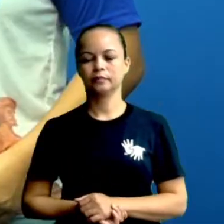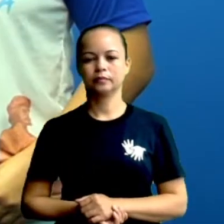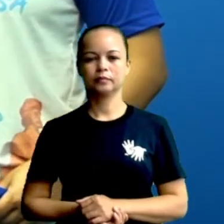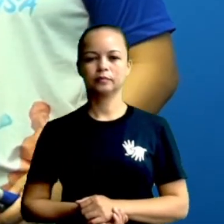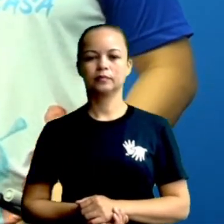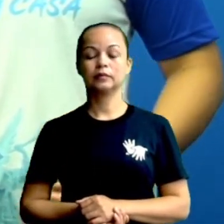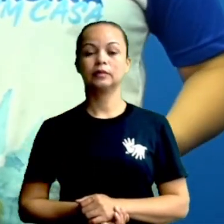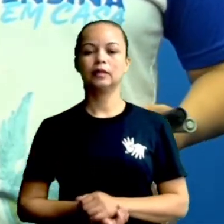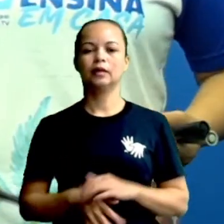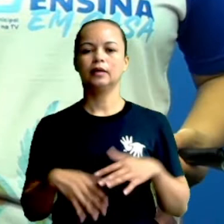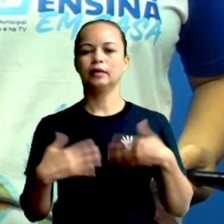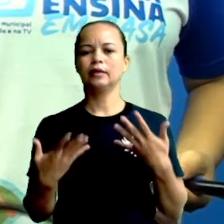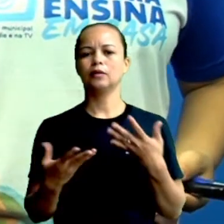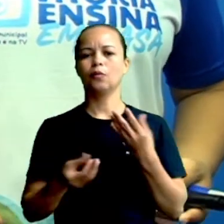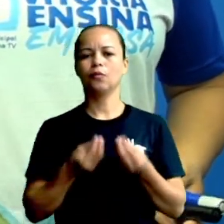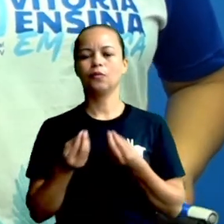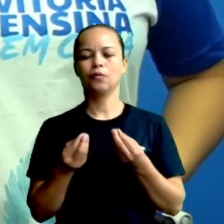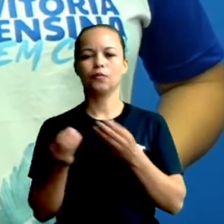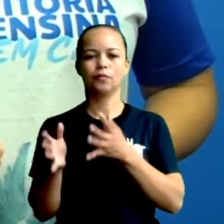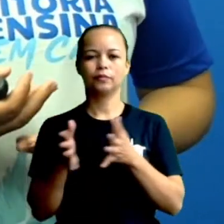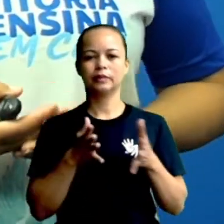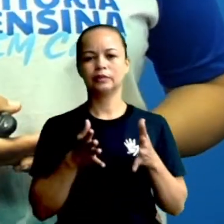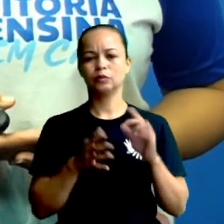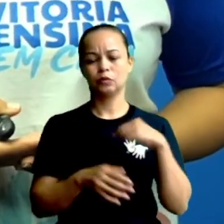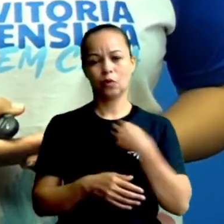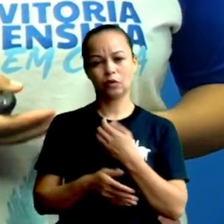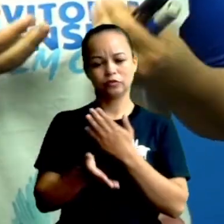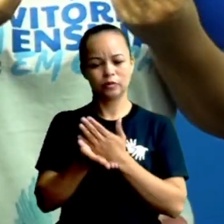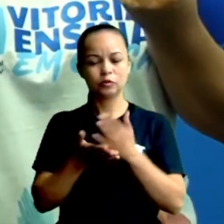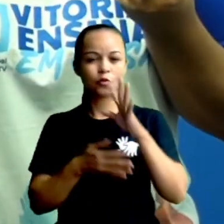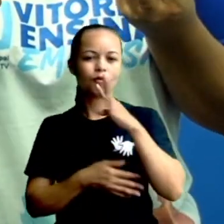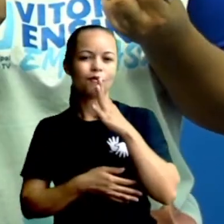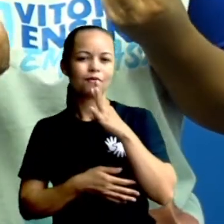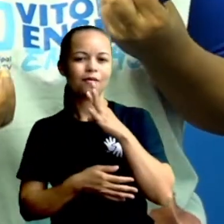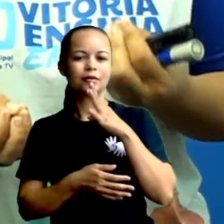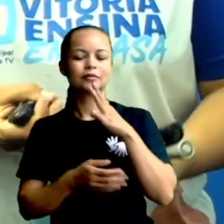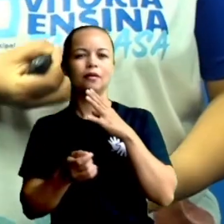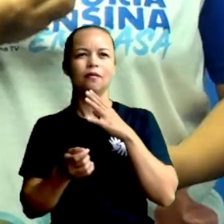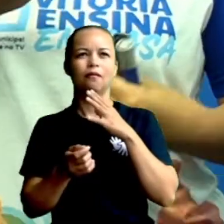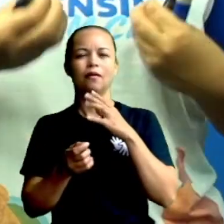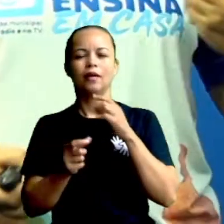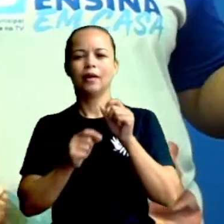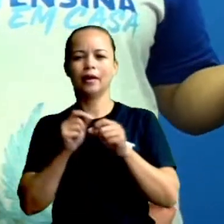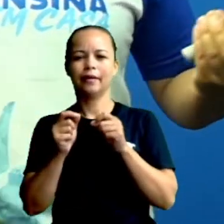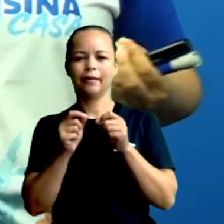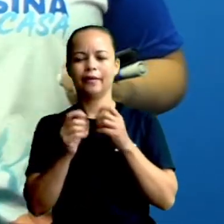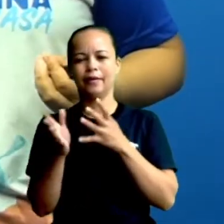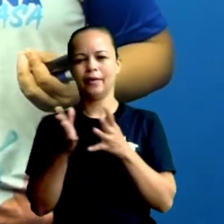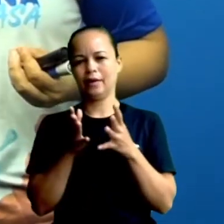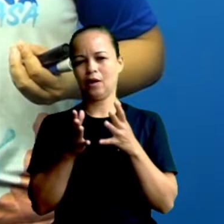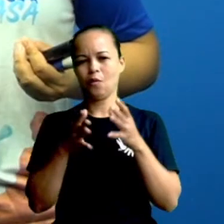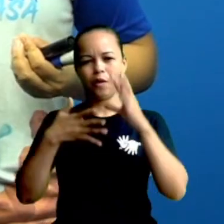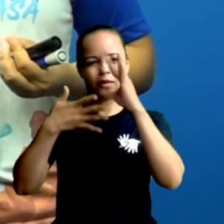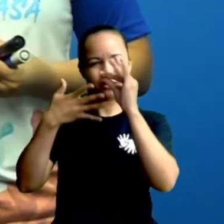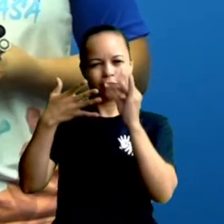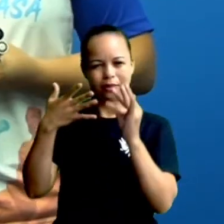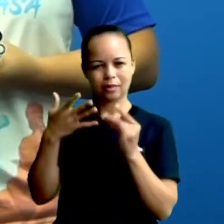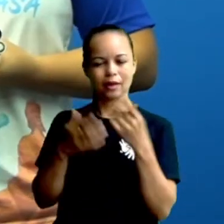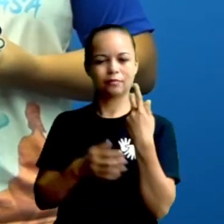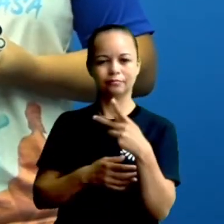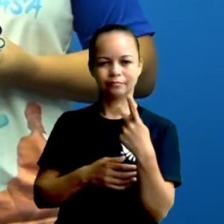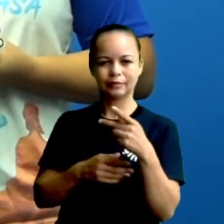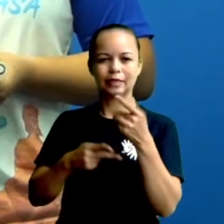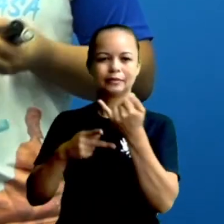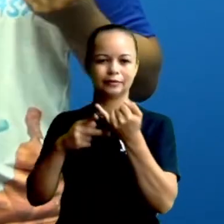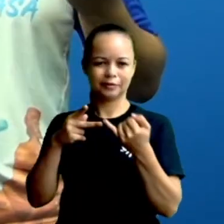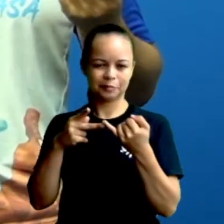regulares. Então, com isso, nós vamos conhecer mais alguns detalhes desses polígonos,